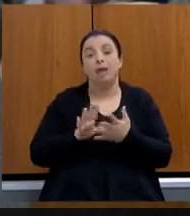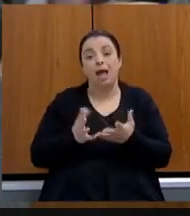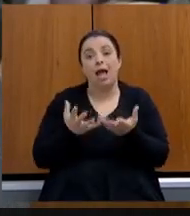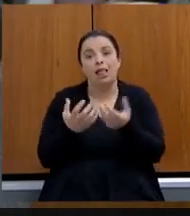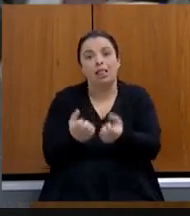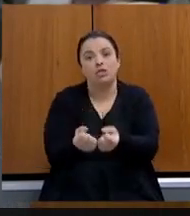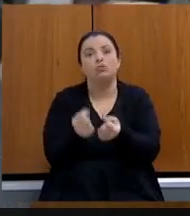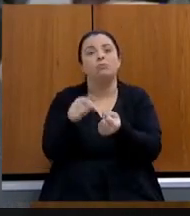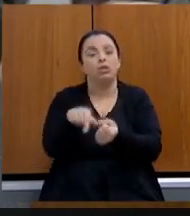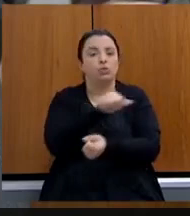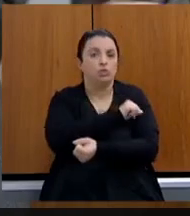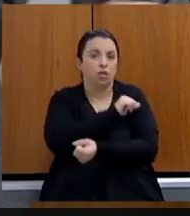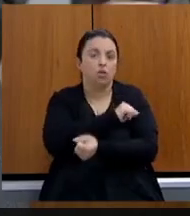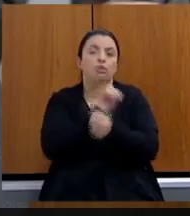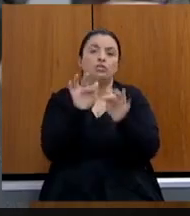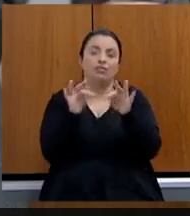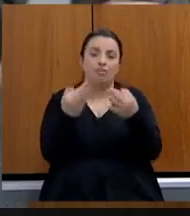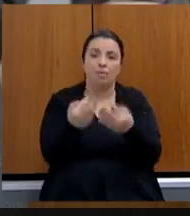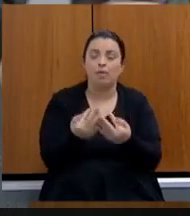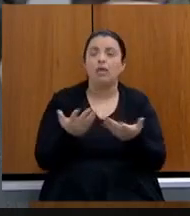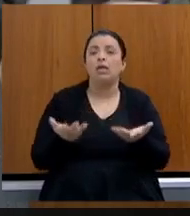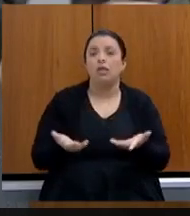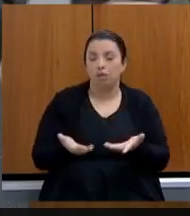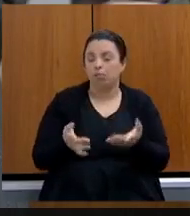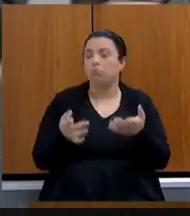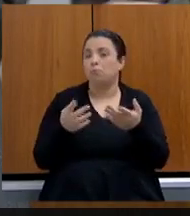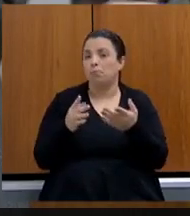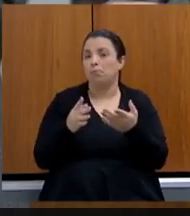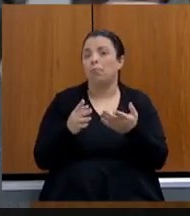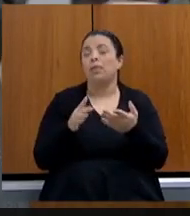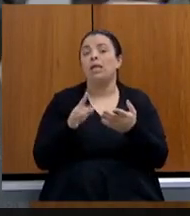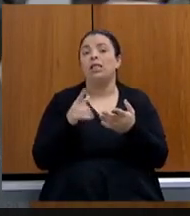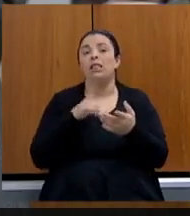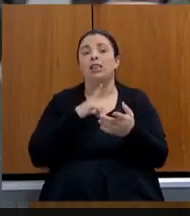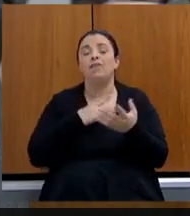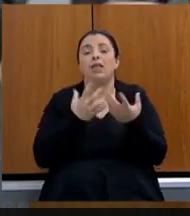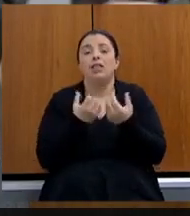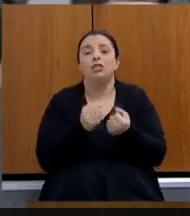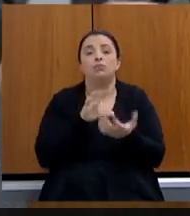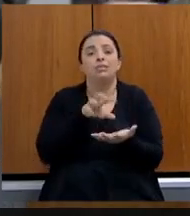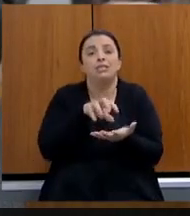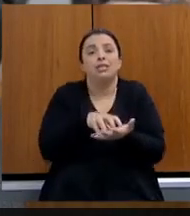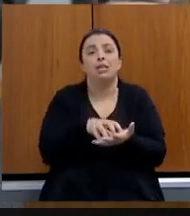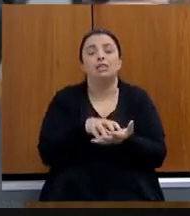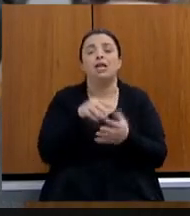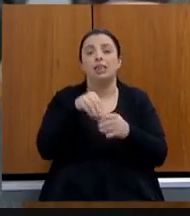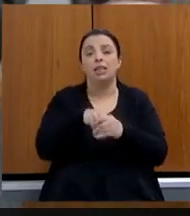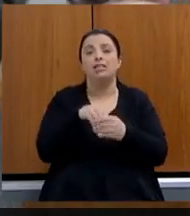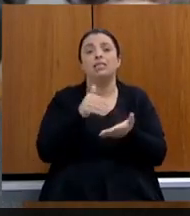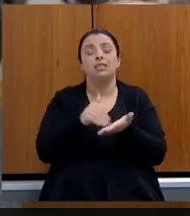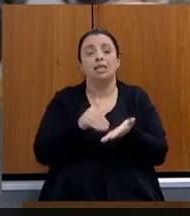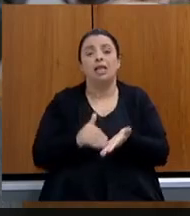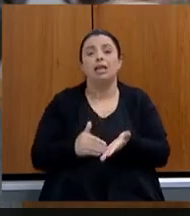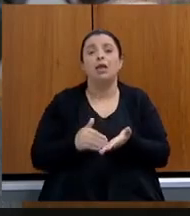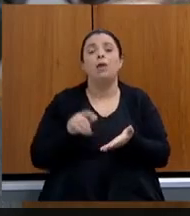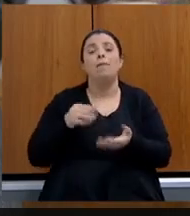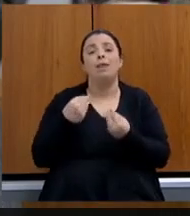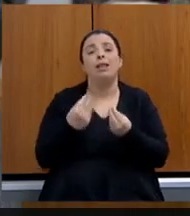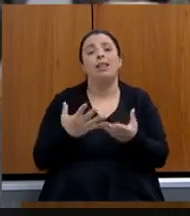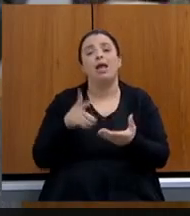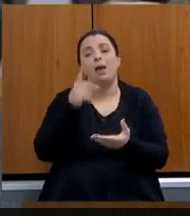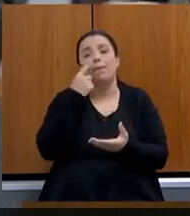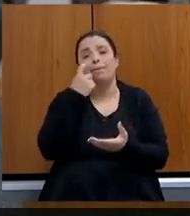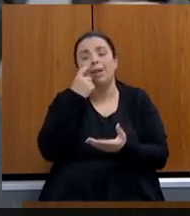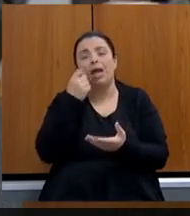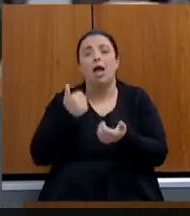orientação fizemos orientações centralizadas no âmbito da secretaria para amparar esses pais né esses res e